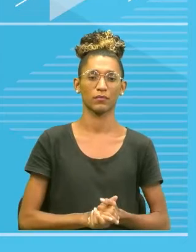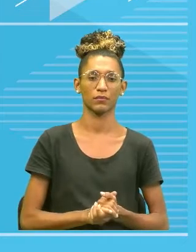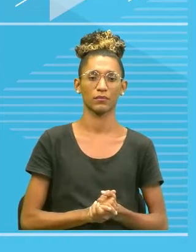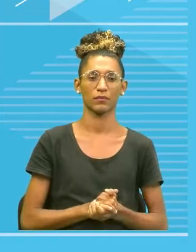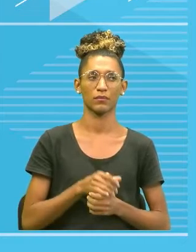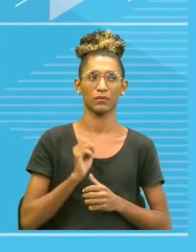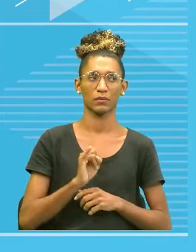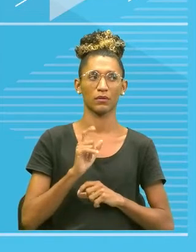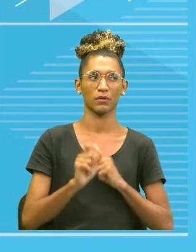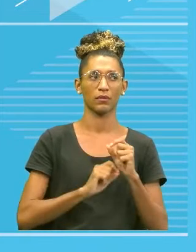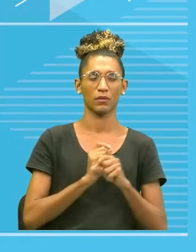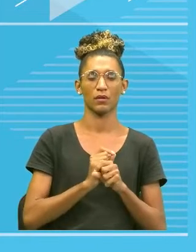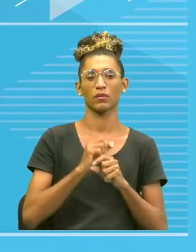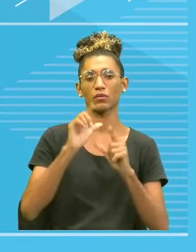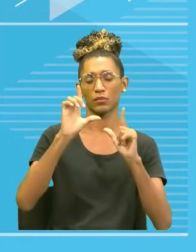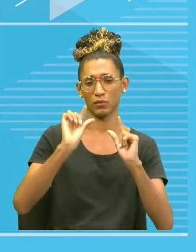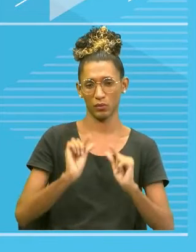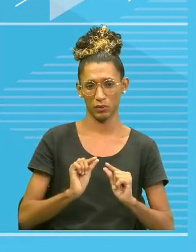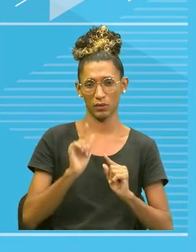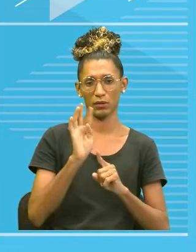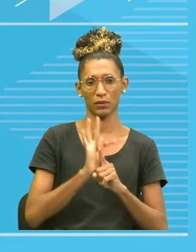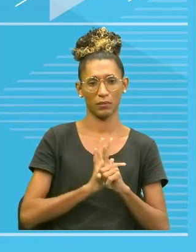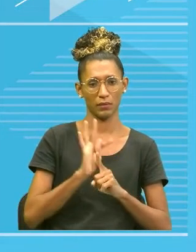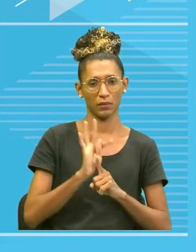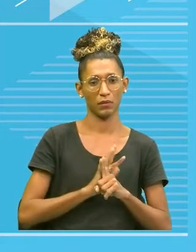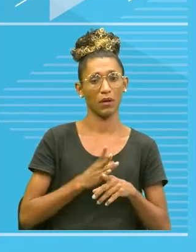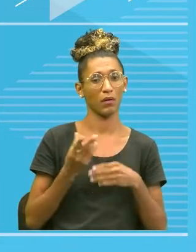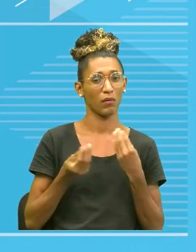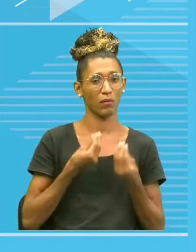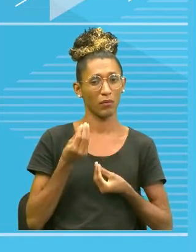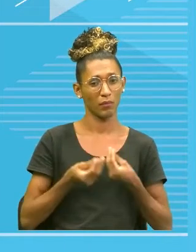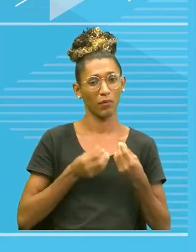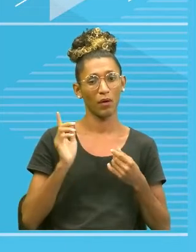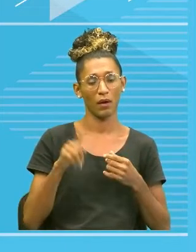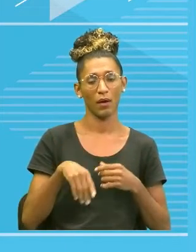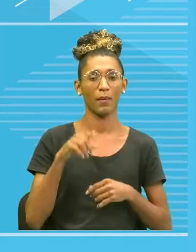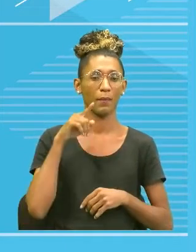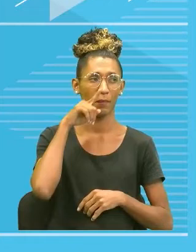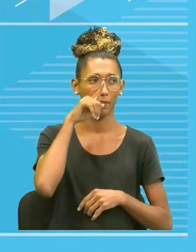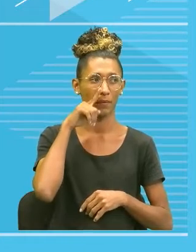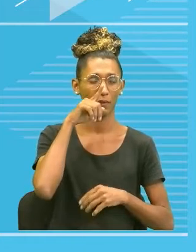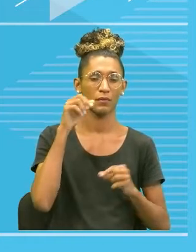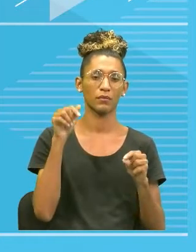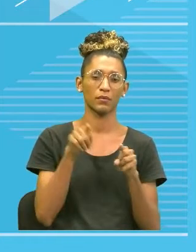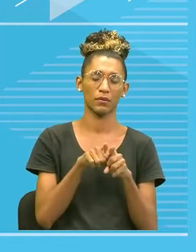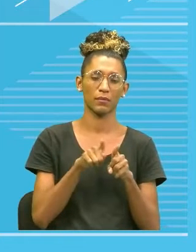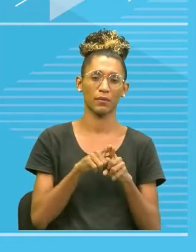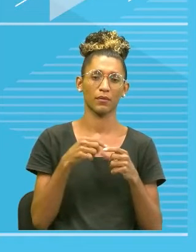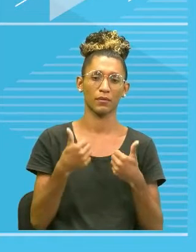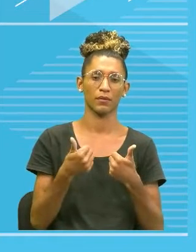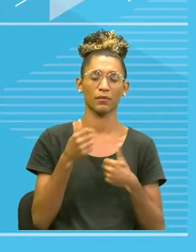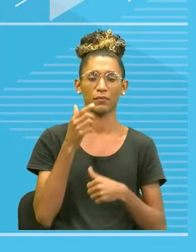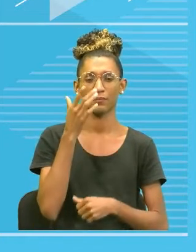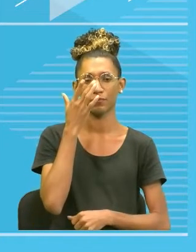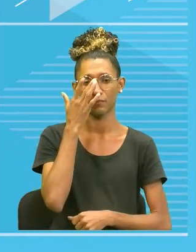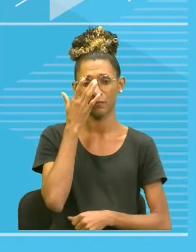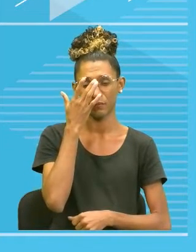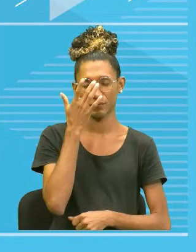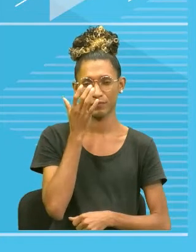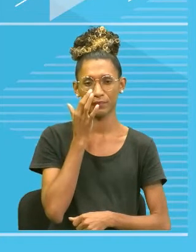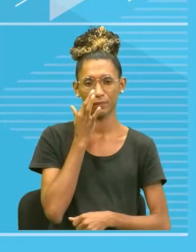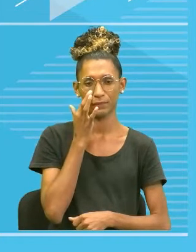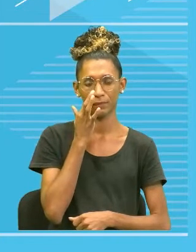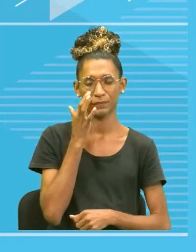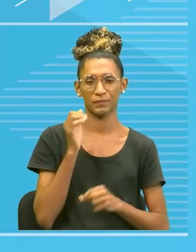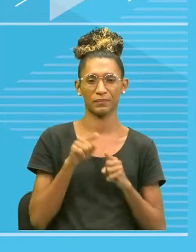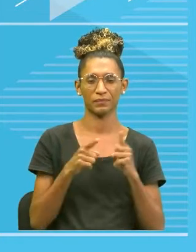né? Você chega a uma temperatura menor, 34, 33, 32 graus, aí também é perigoso, pode levar a óbito também das pessoas, tá bom?